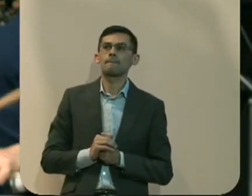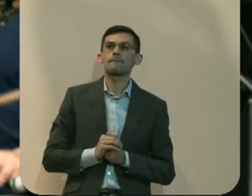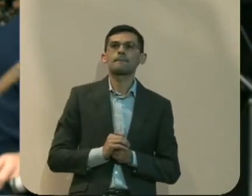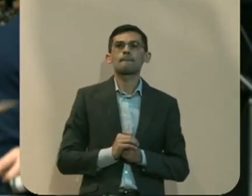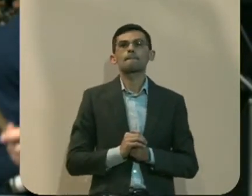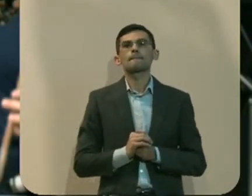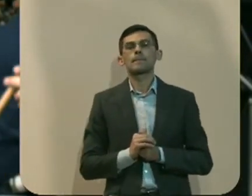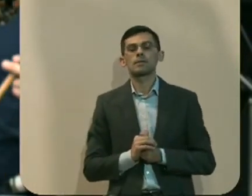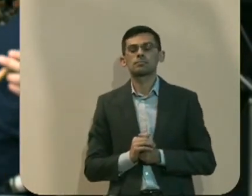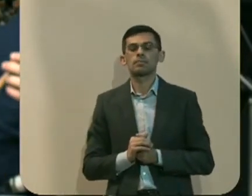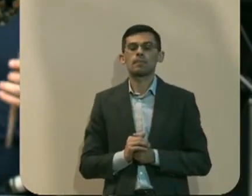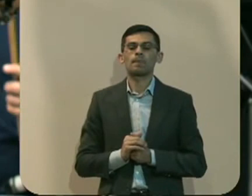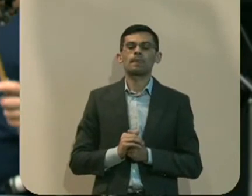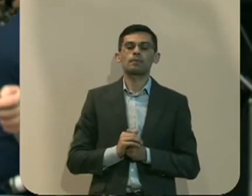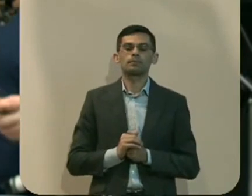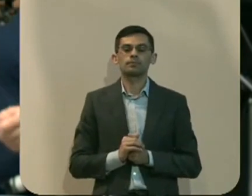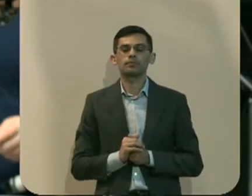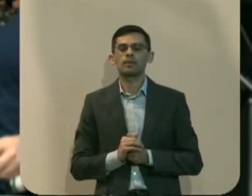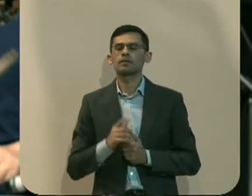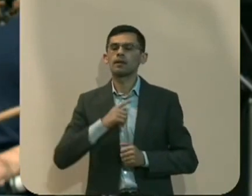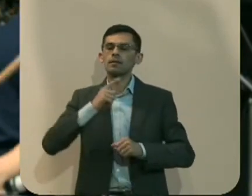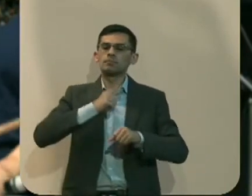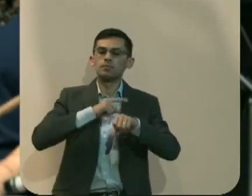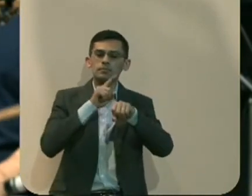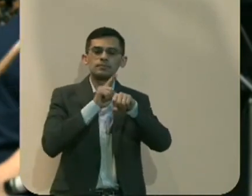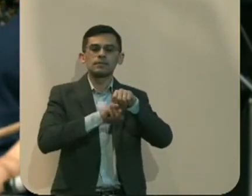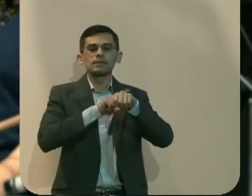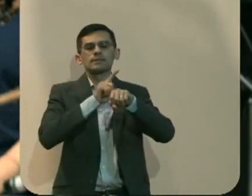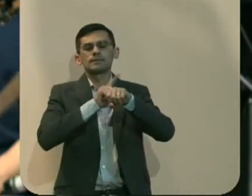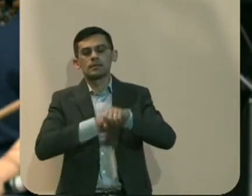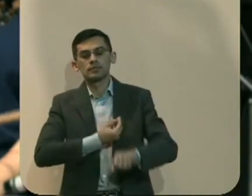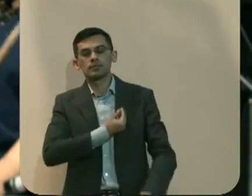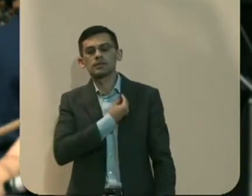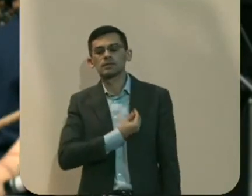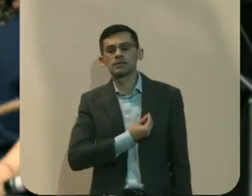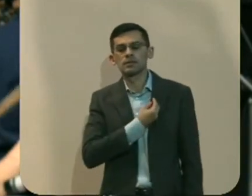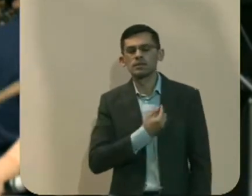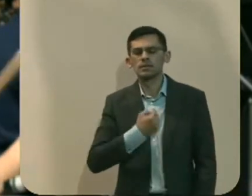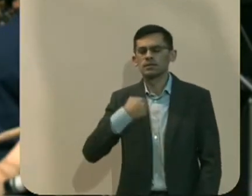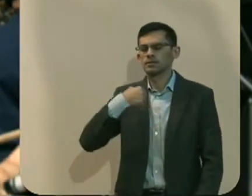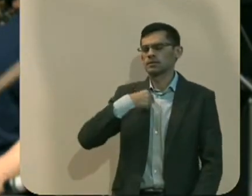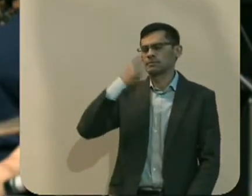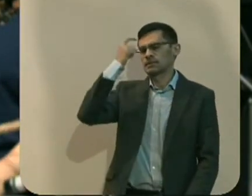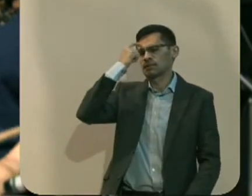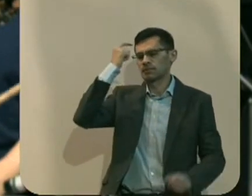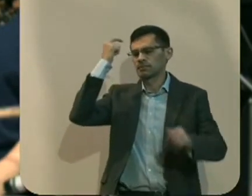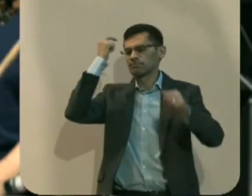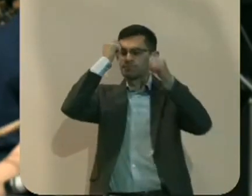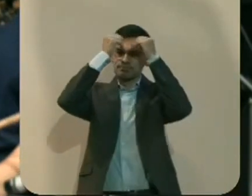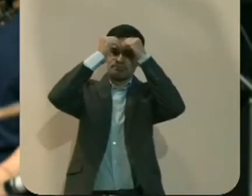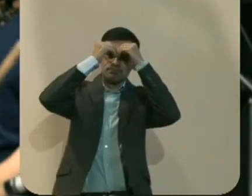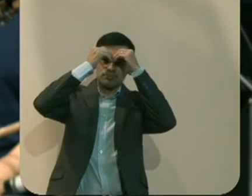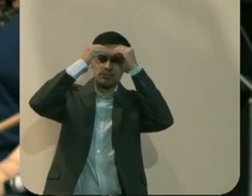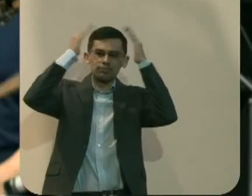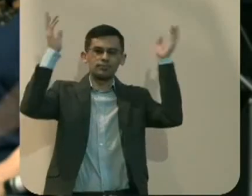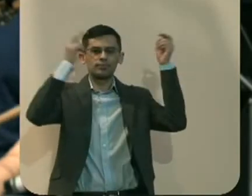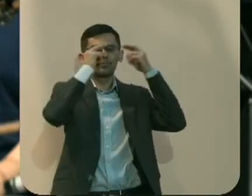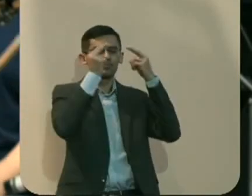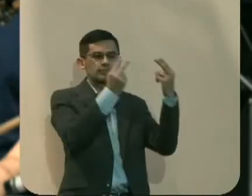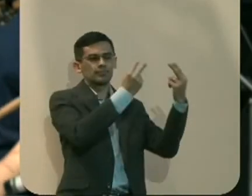Cante assim junto conosco. Há momentos que na vida pensamos